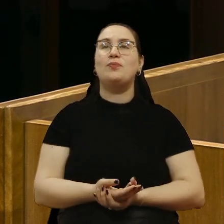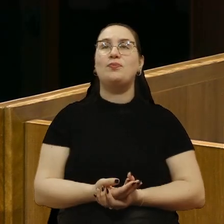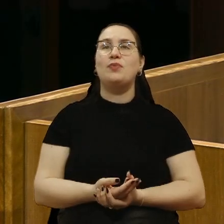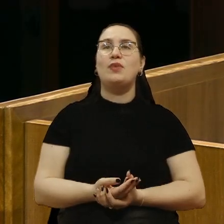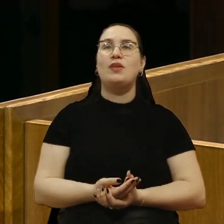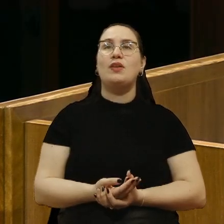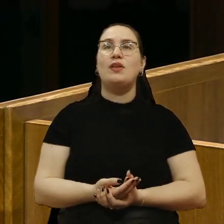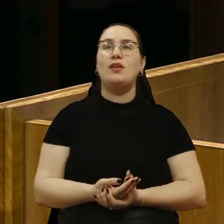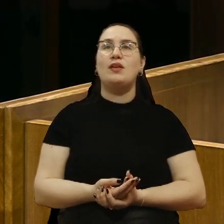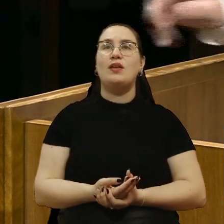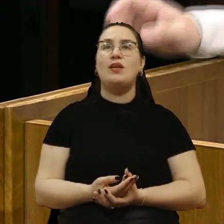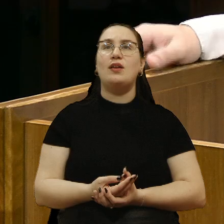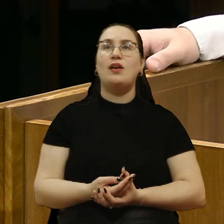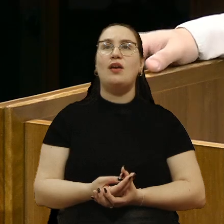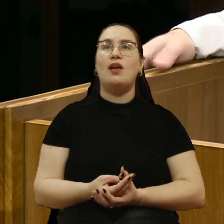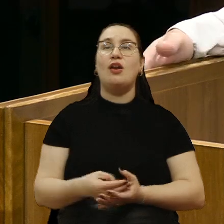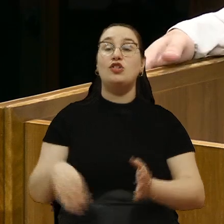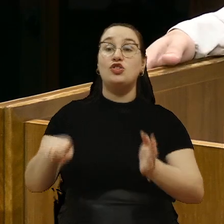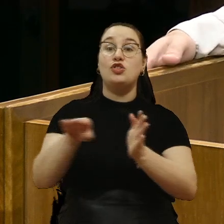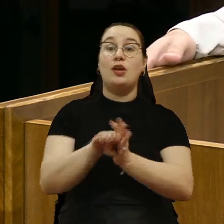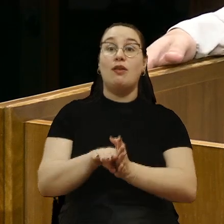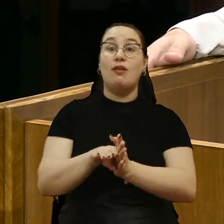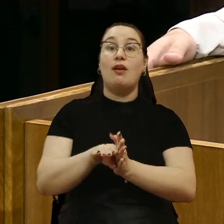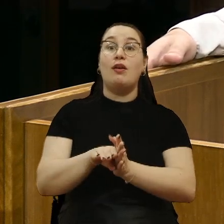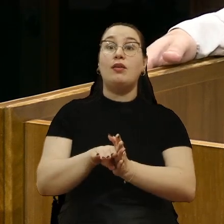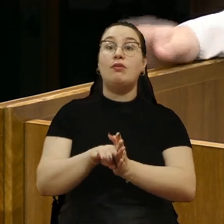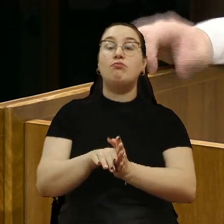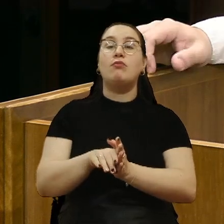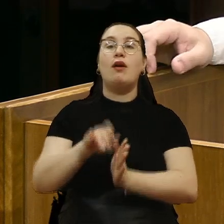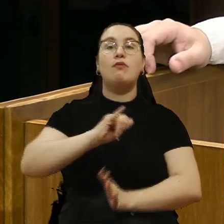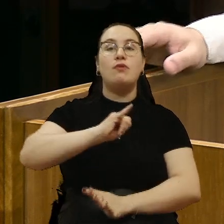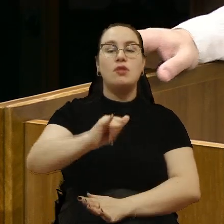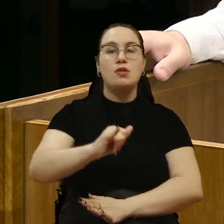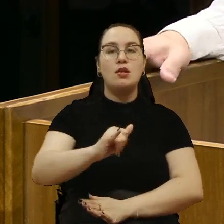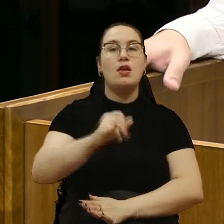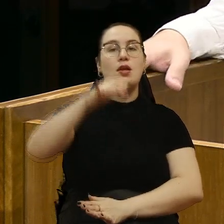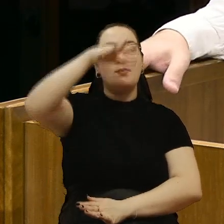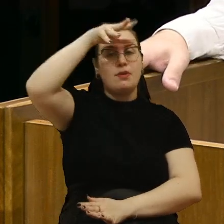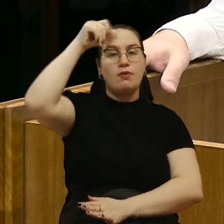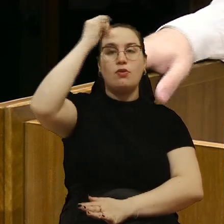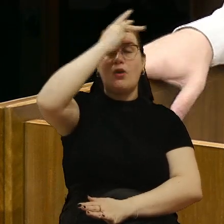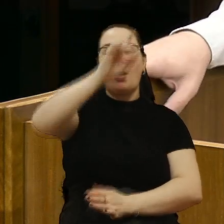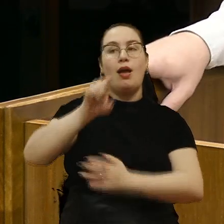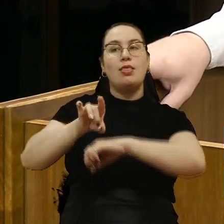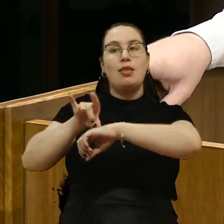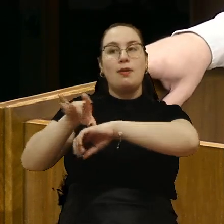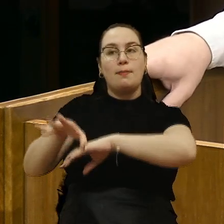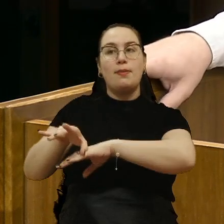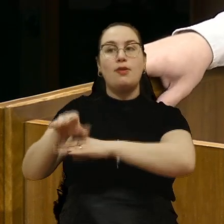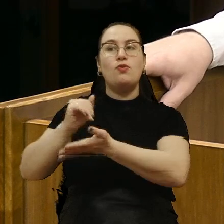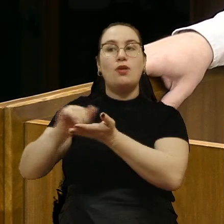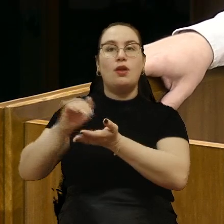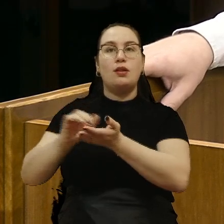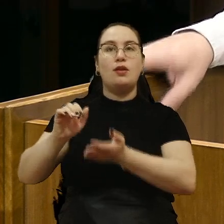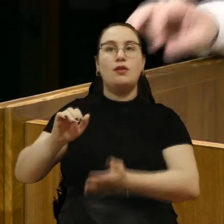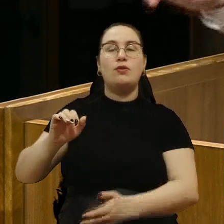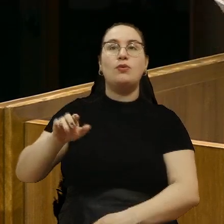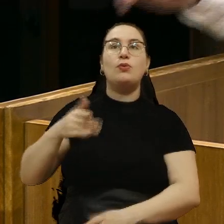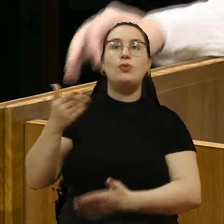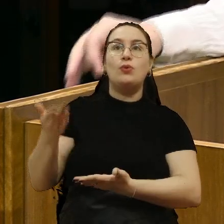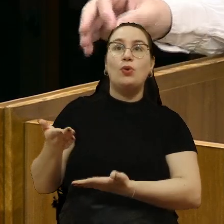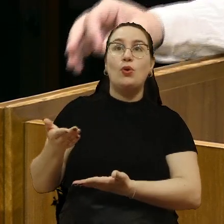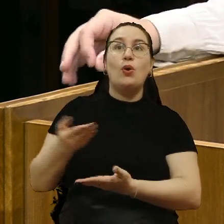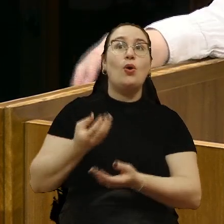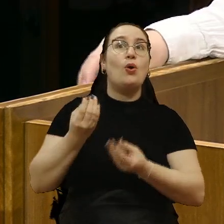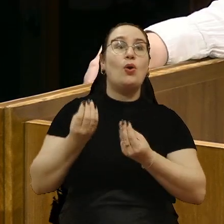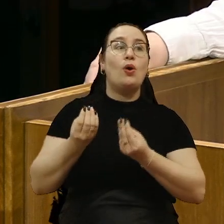cheguei a oficiar o prefeito Adiló para que demitisse o secretário Caberlon. Fiz uma indicação, das poucas que eu faço,